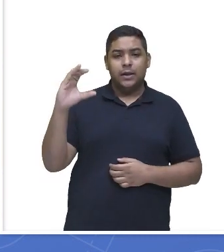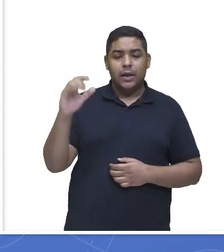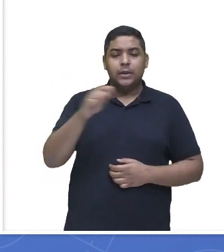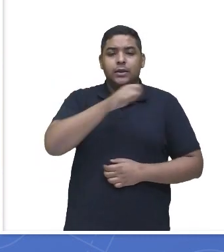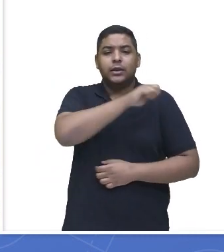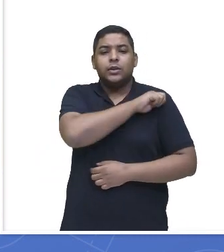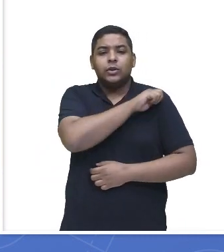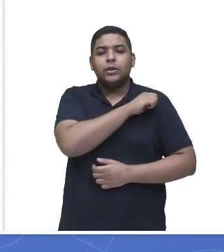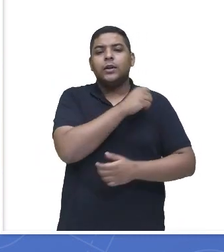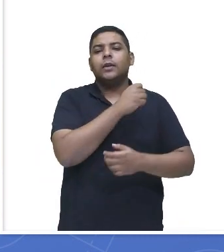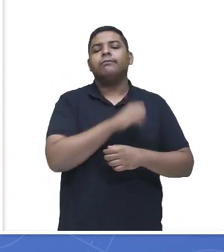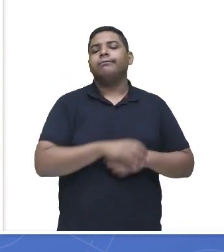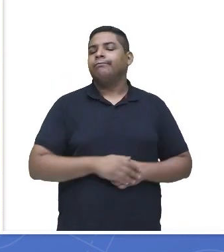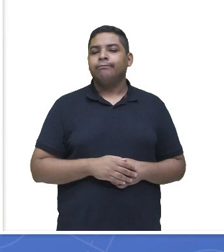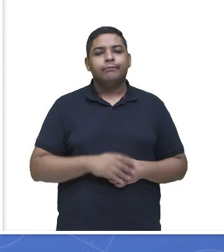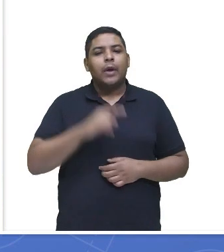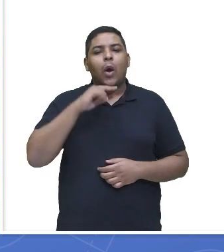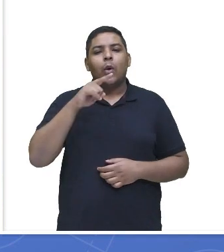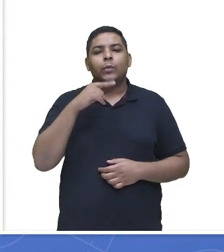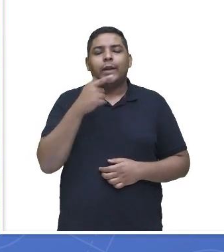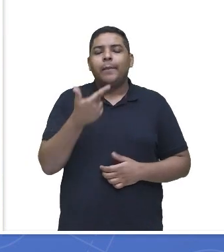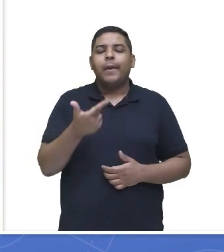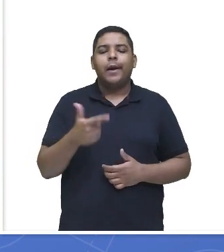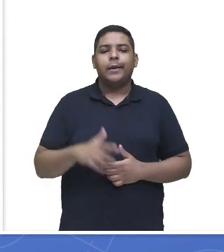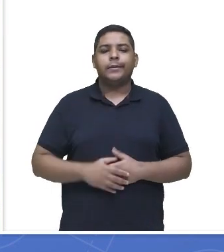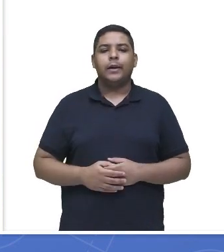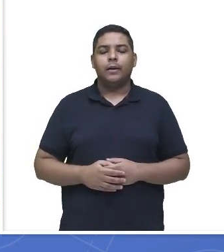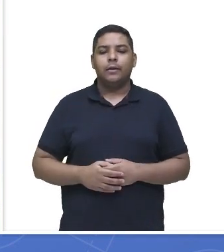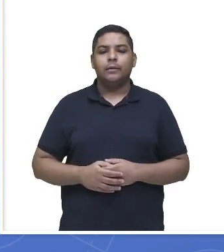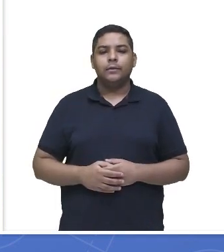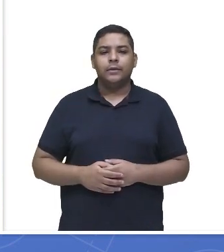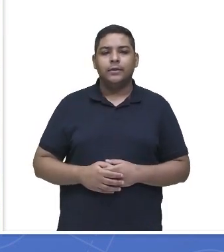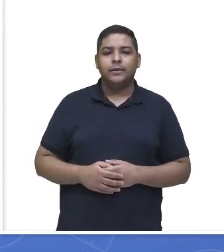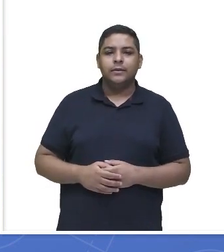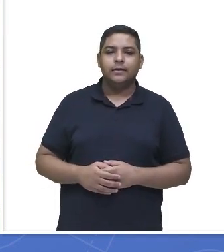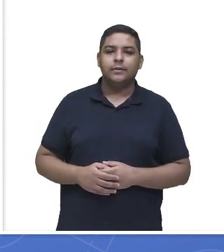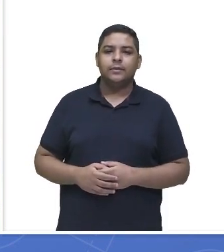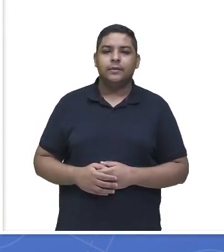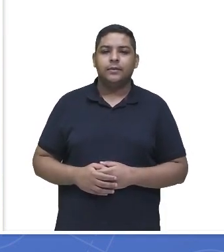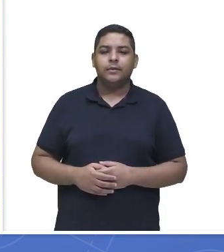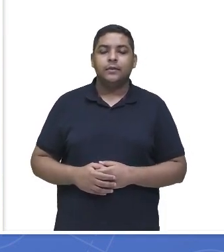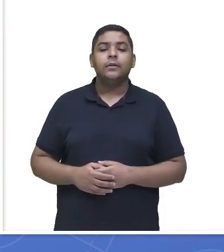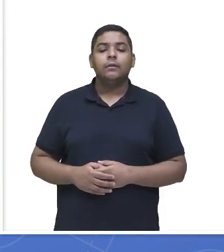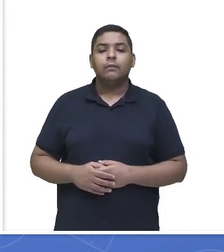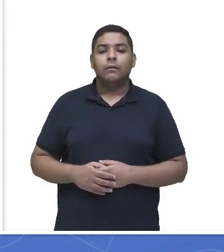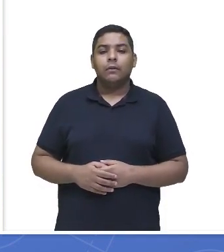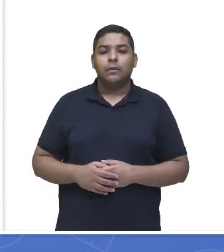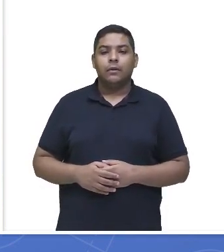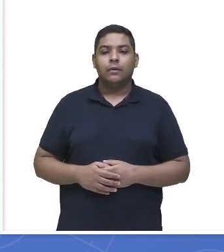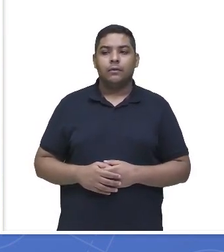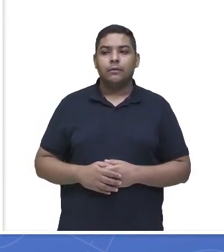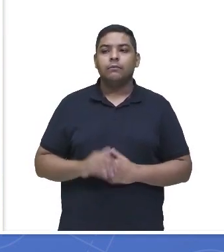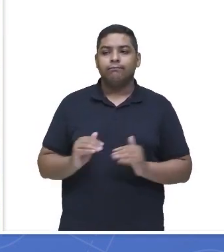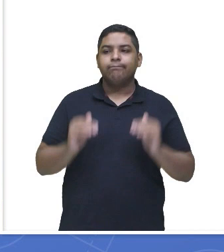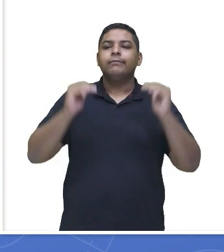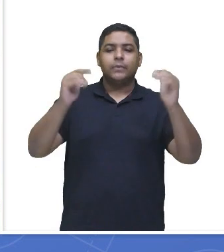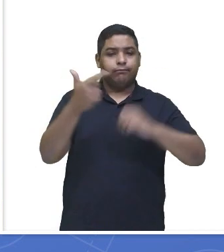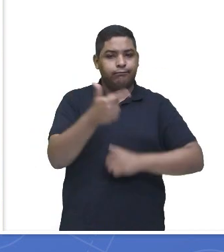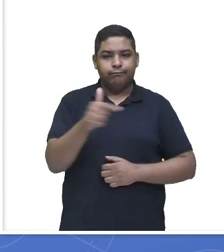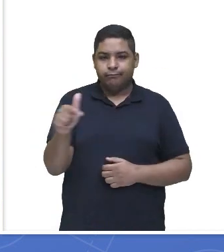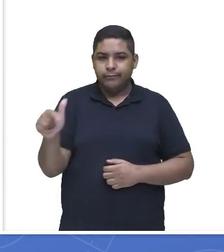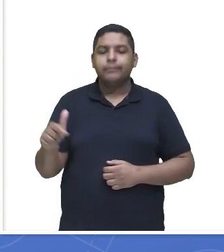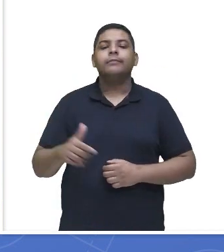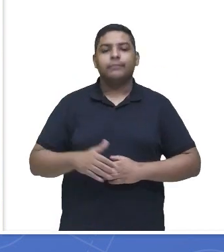perde a sua autoridade. A ciência antiga passa a ser questionada, pois nada